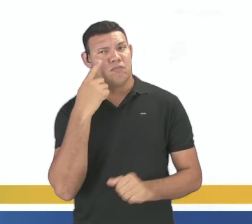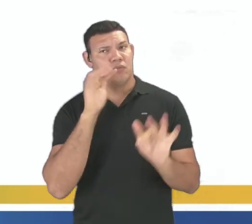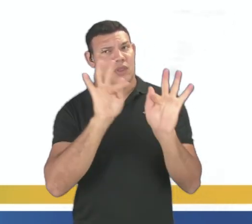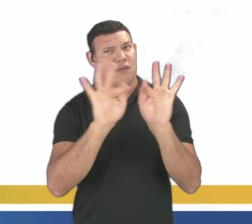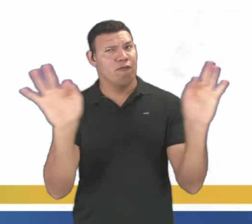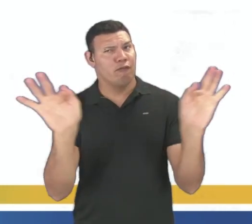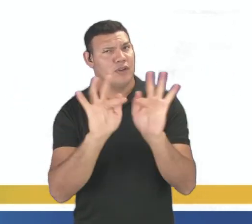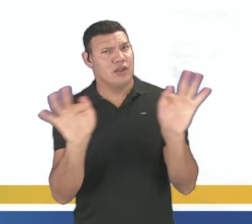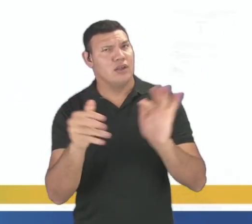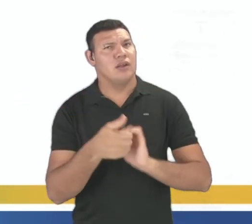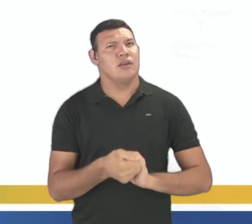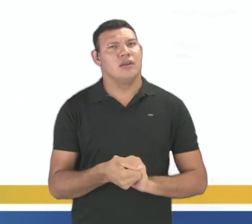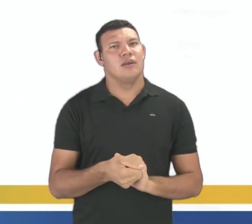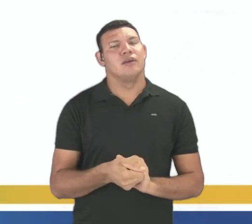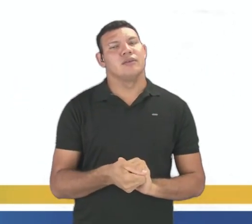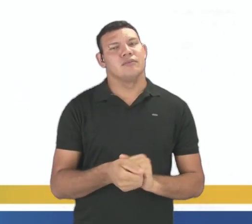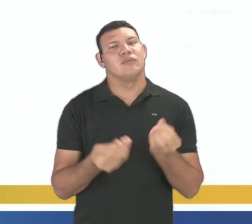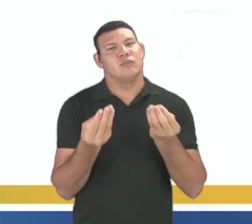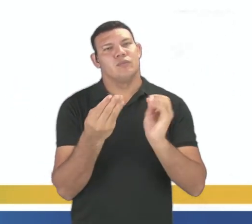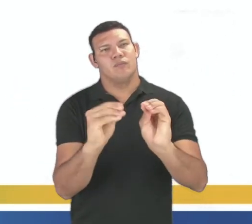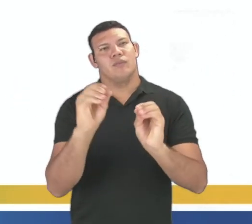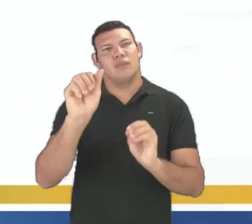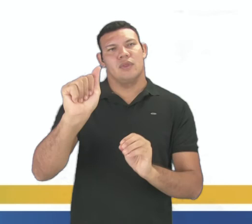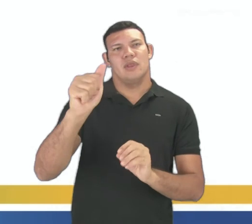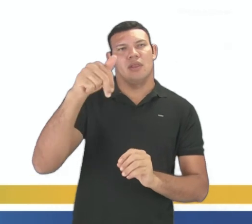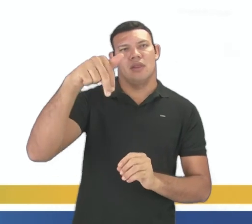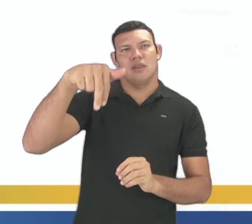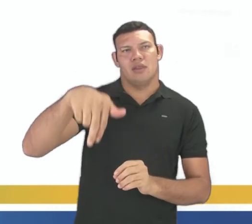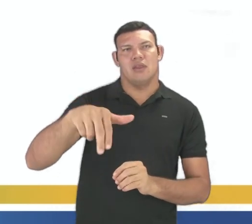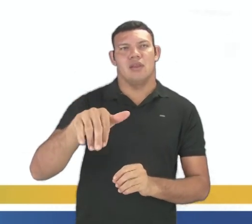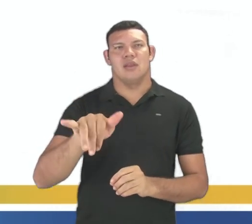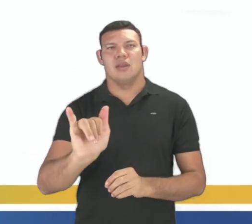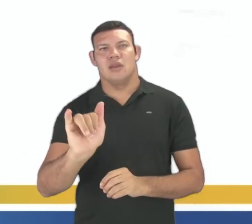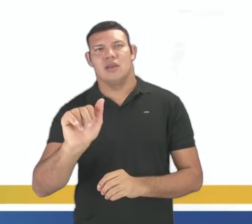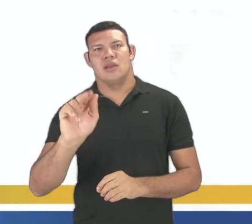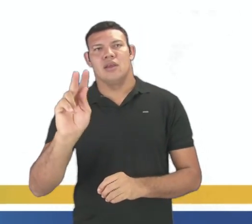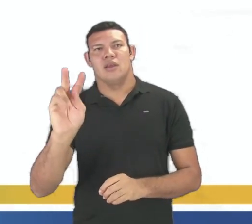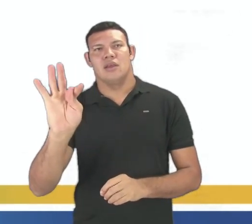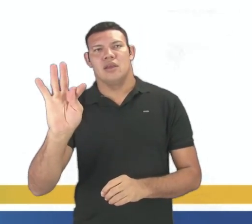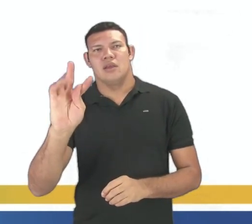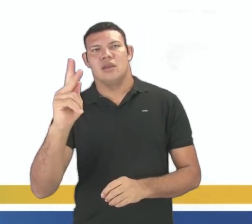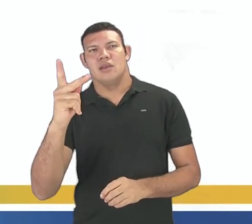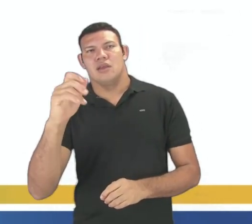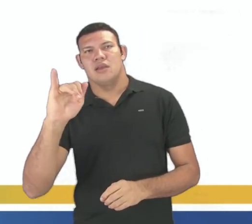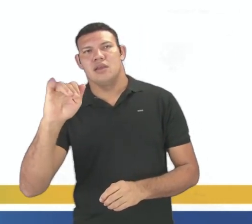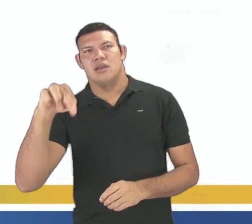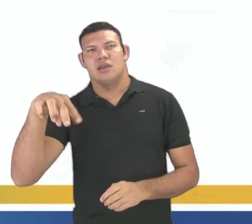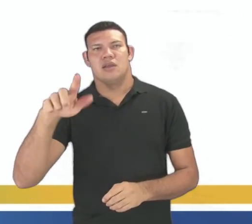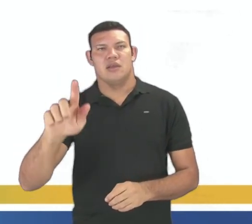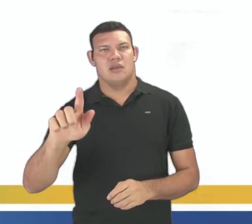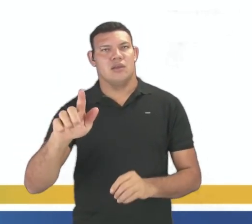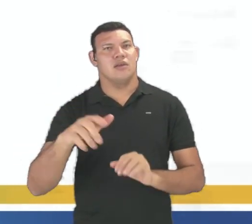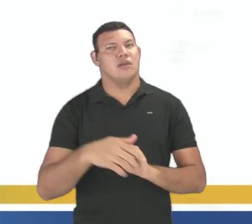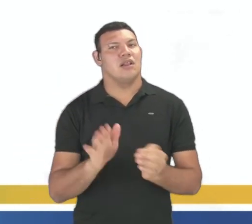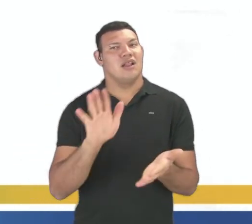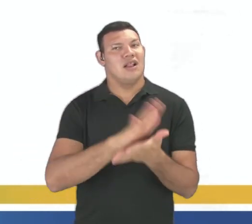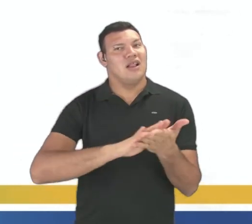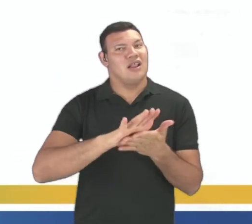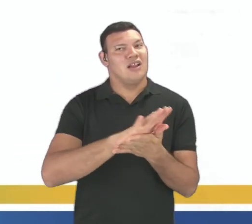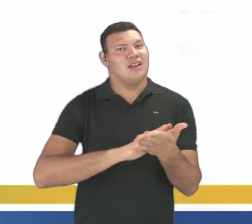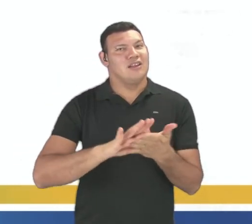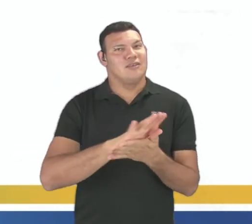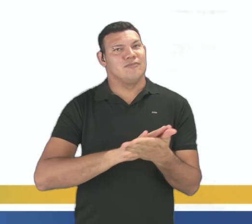adequado seria anything. Ela não trouxe nada para a festa. Lembrando que a lógica do inglês